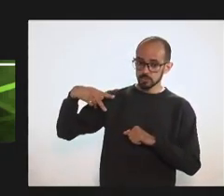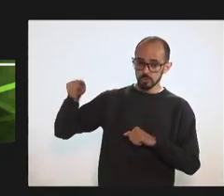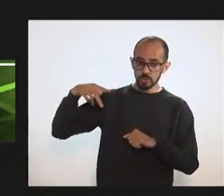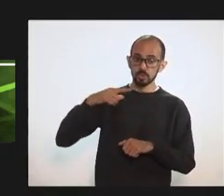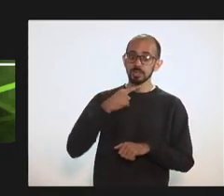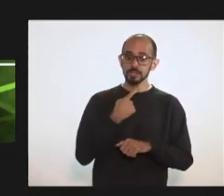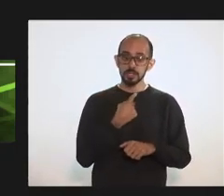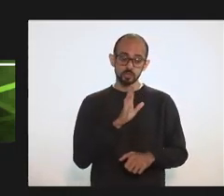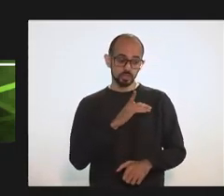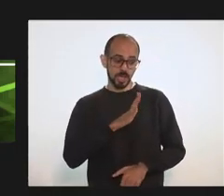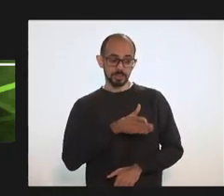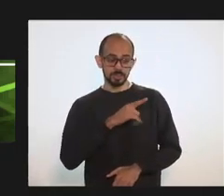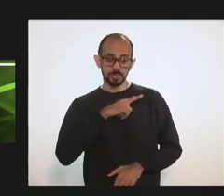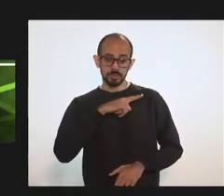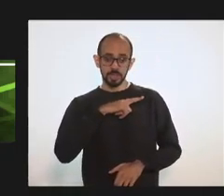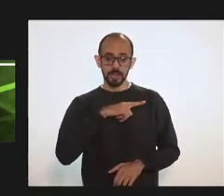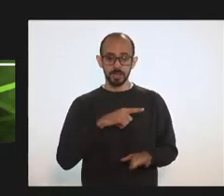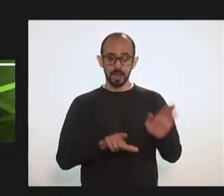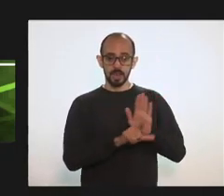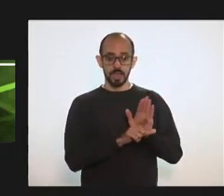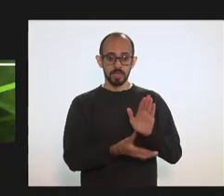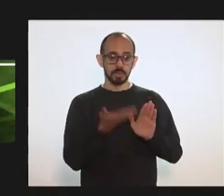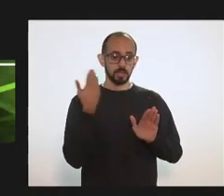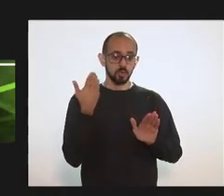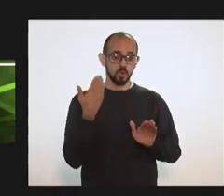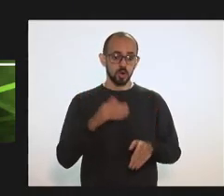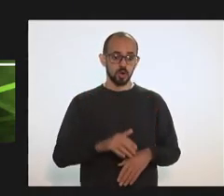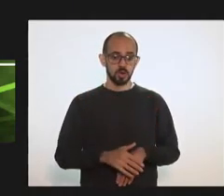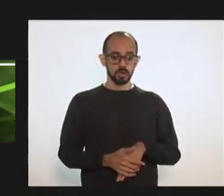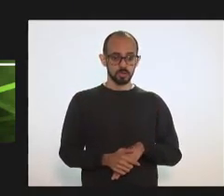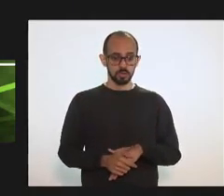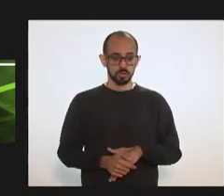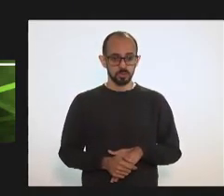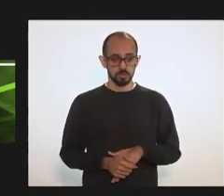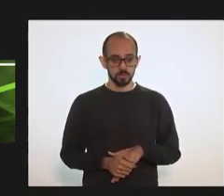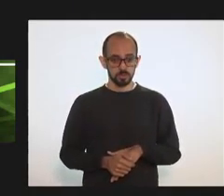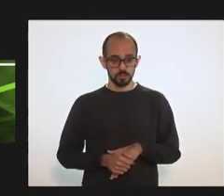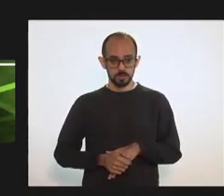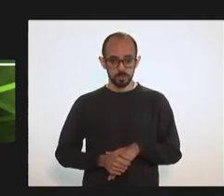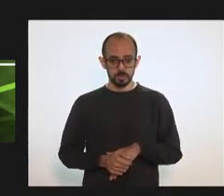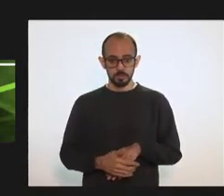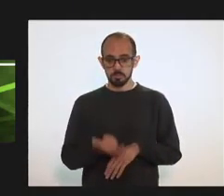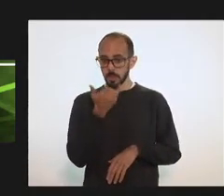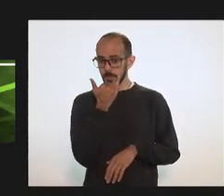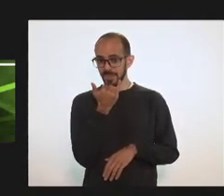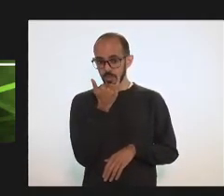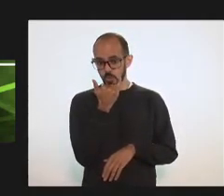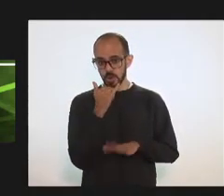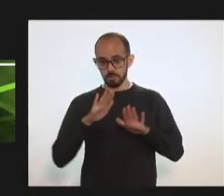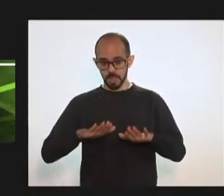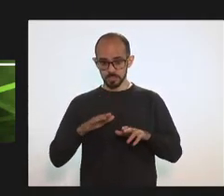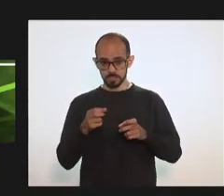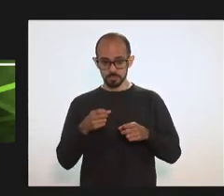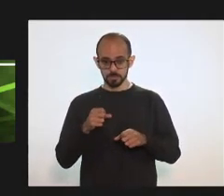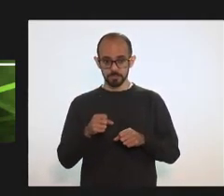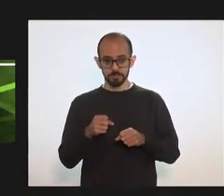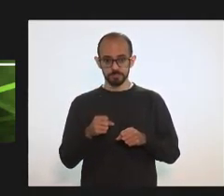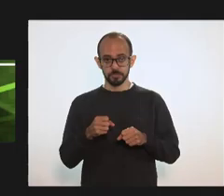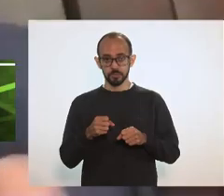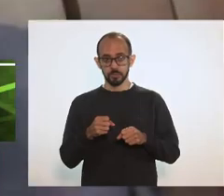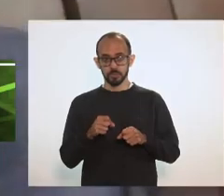Do MINC, inclusive. É diferente do objeto, eu só estou falando do carrinho. O que o senhor deseja... Eu